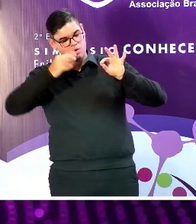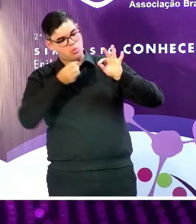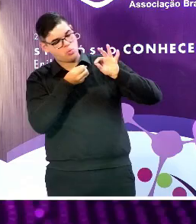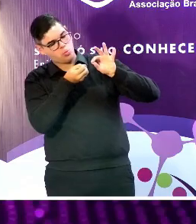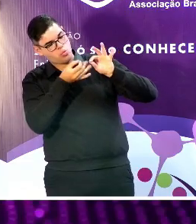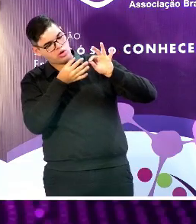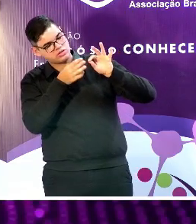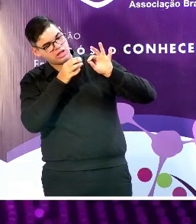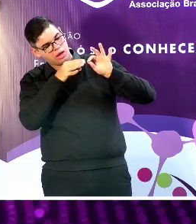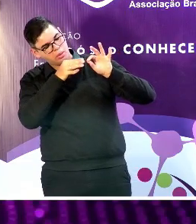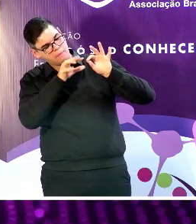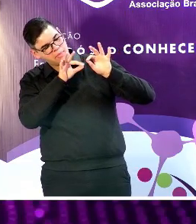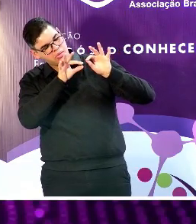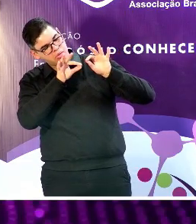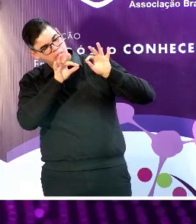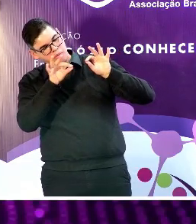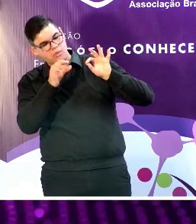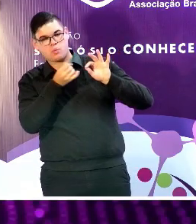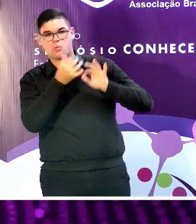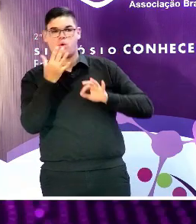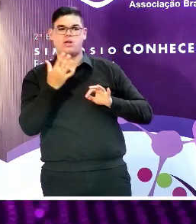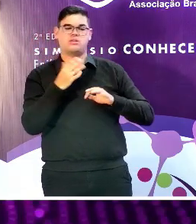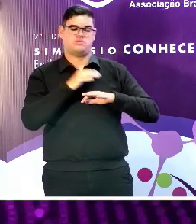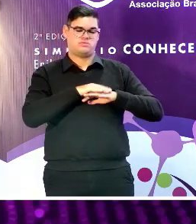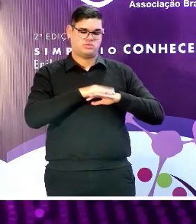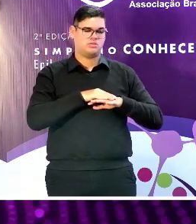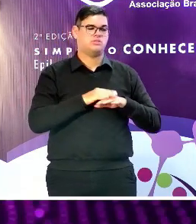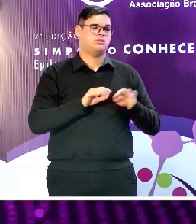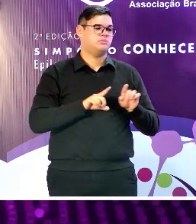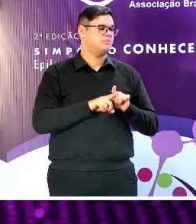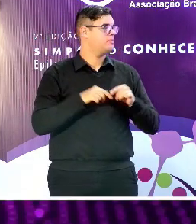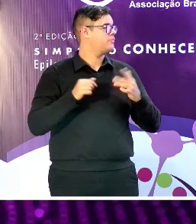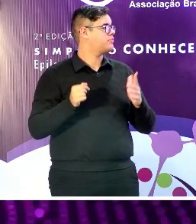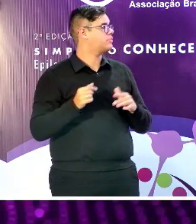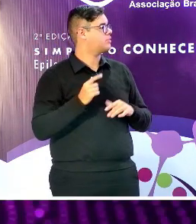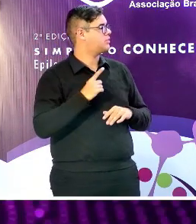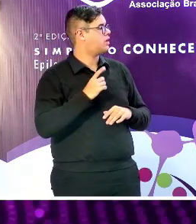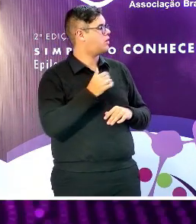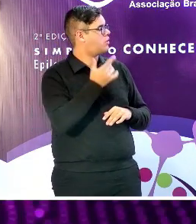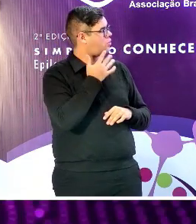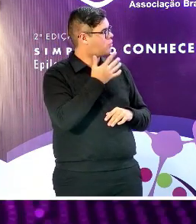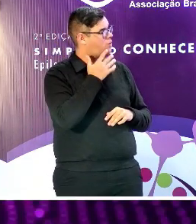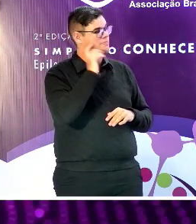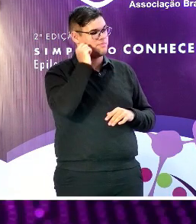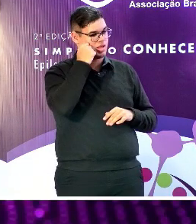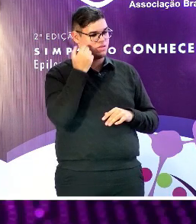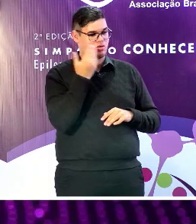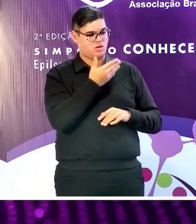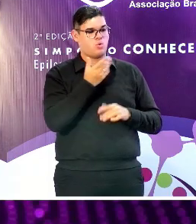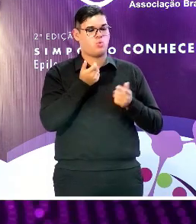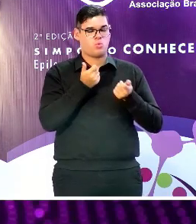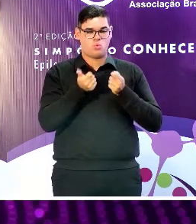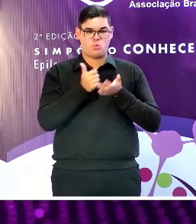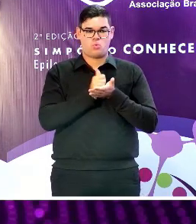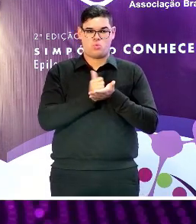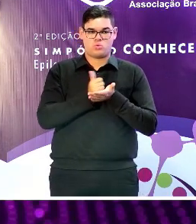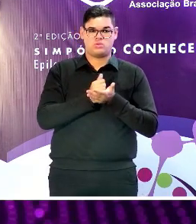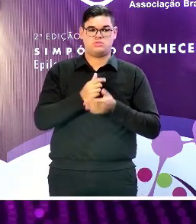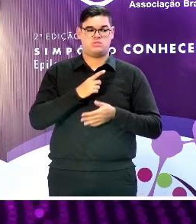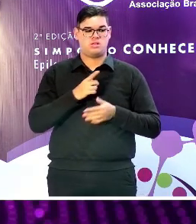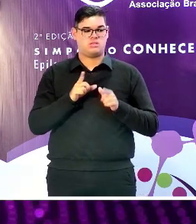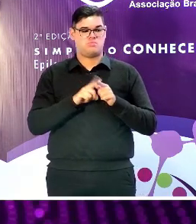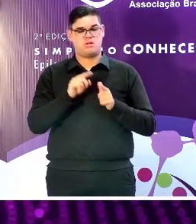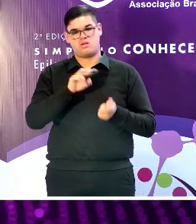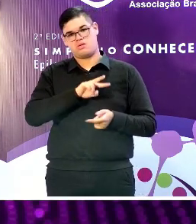potencial elétrico frente ao tratamento com a BD15. E aí a gente tem aqui em preto, né, o nosso controle, e ali em cinza